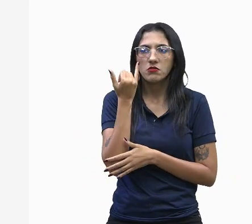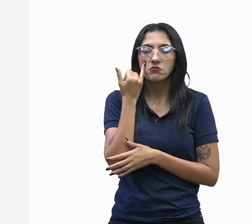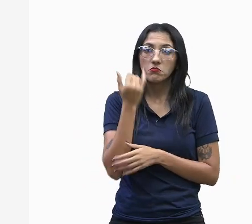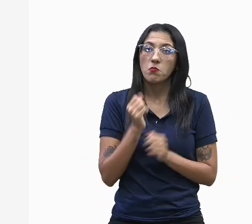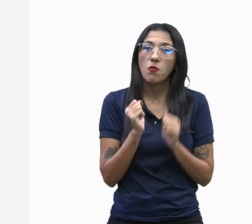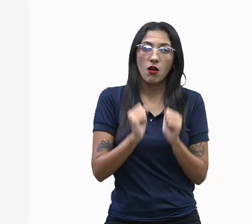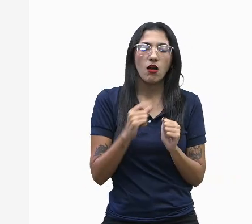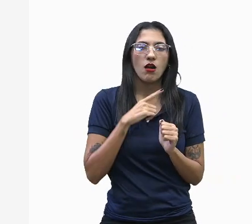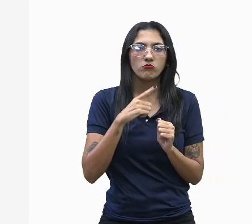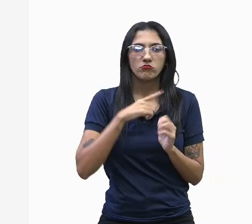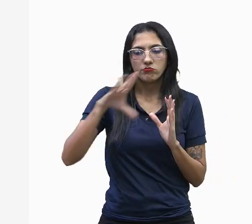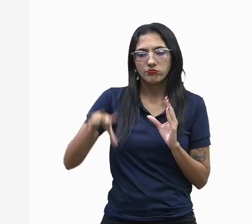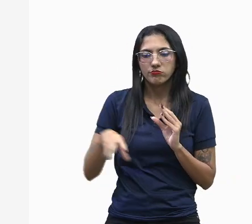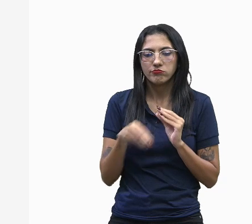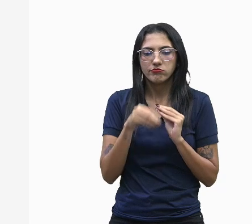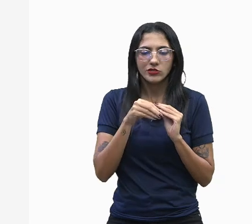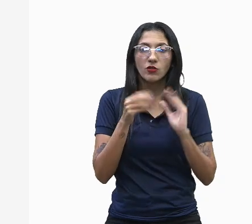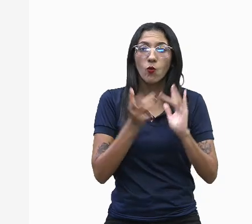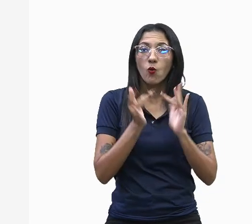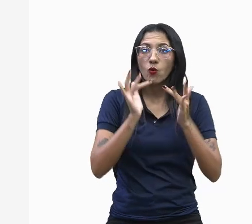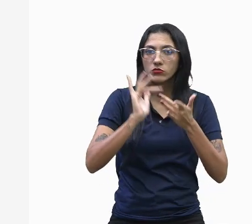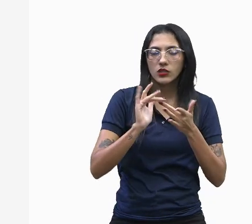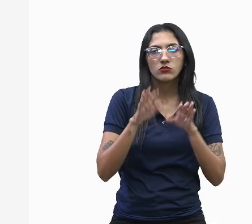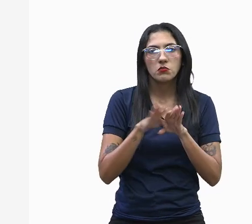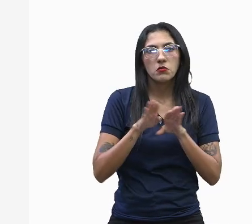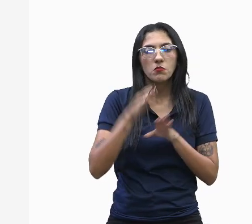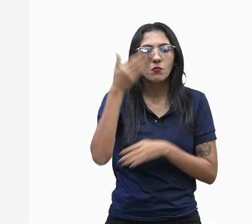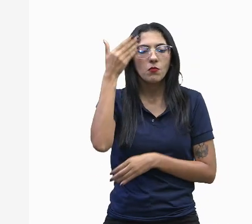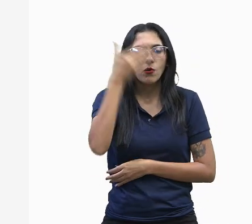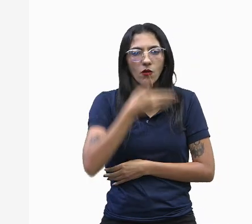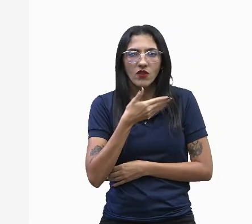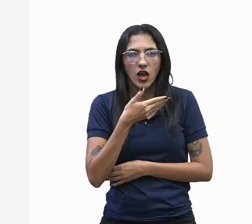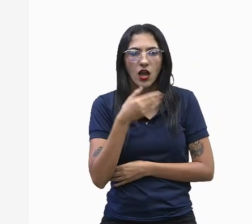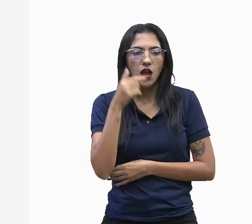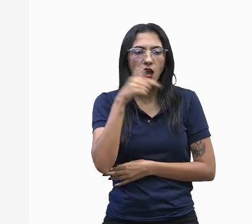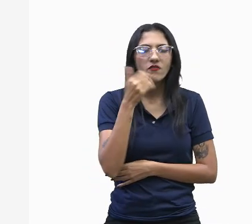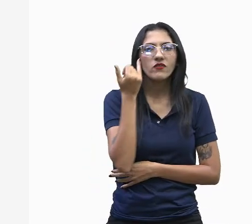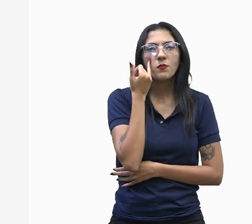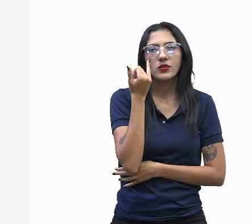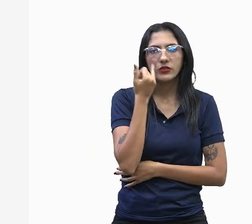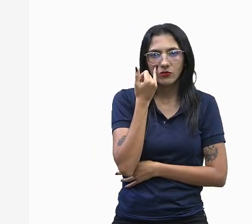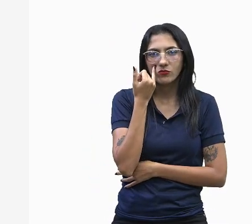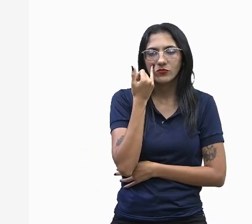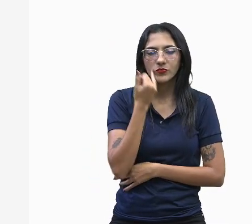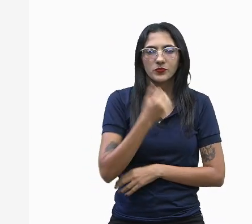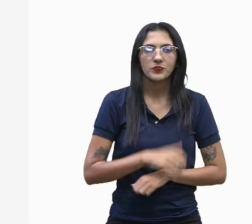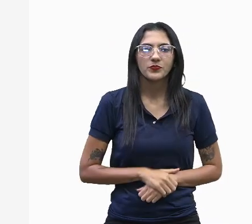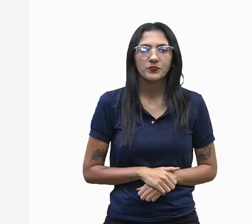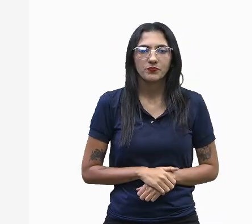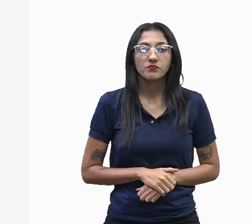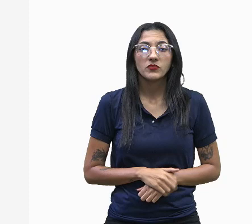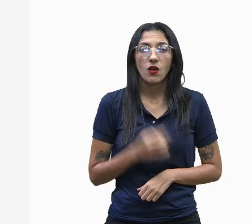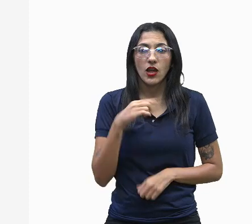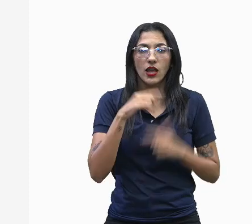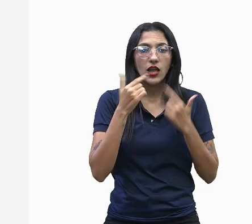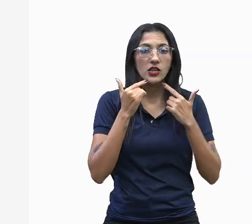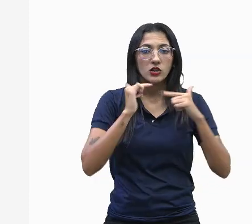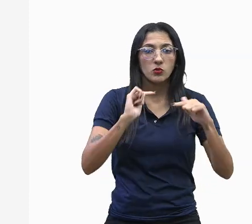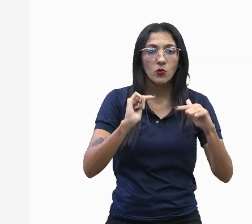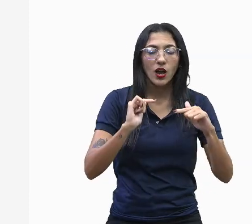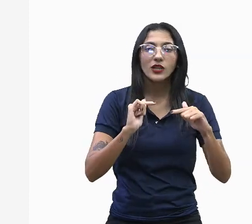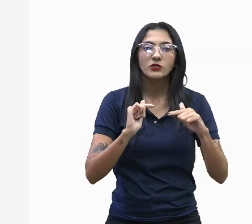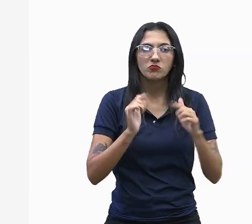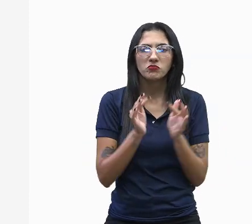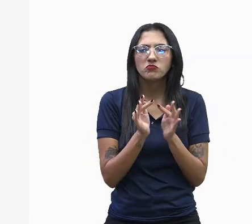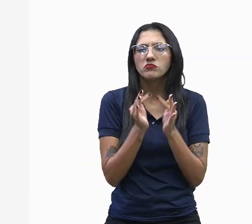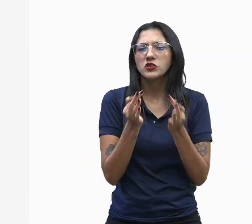possam agregar a veracidade do que foi escrito. A linguagem